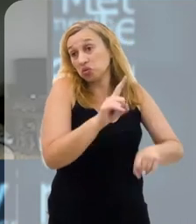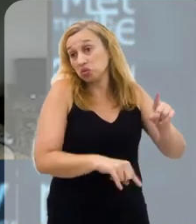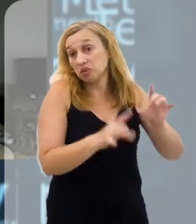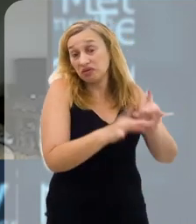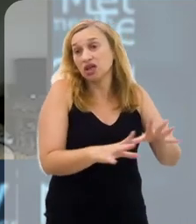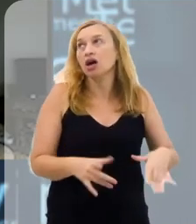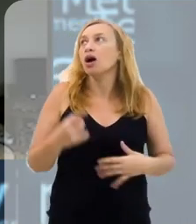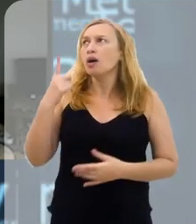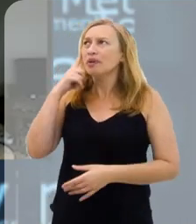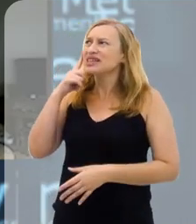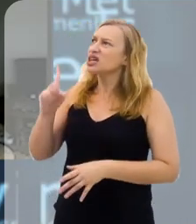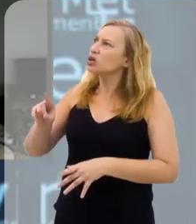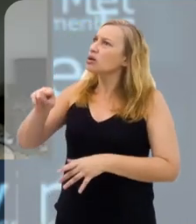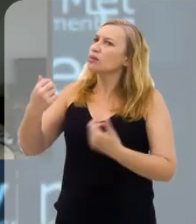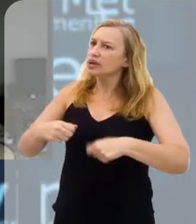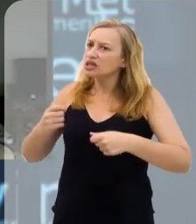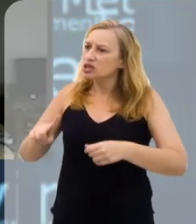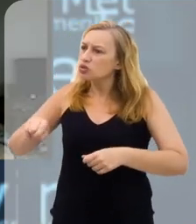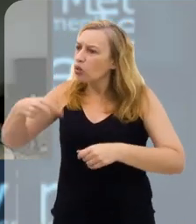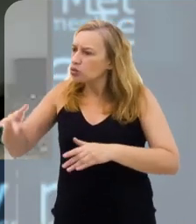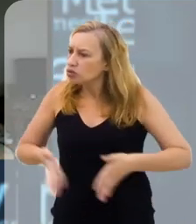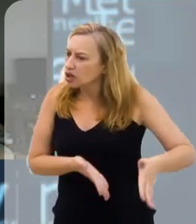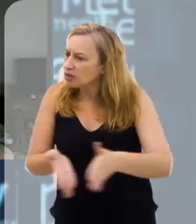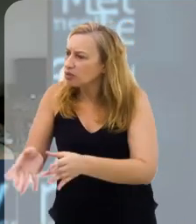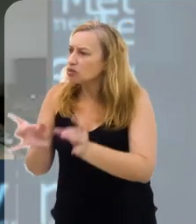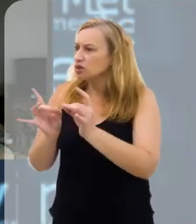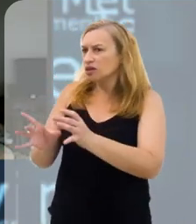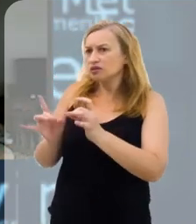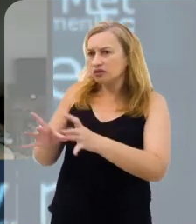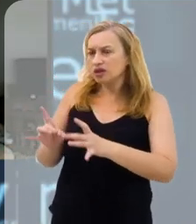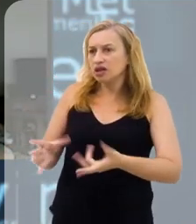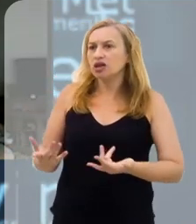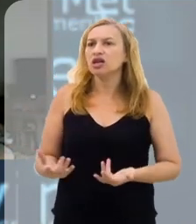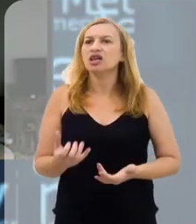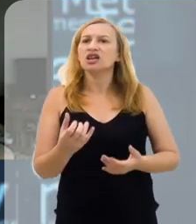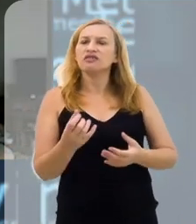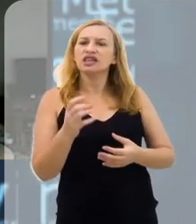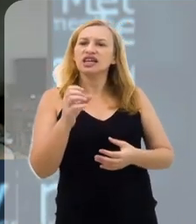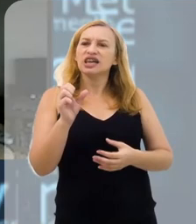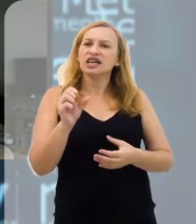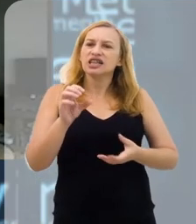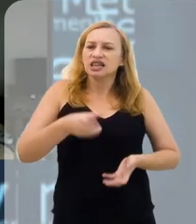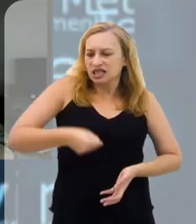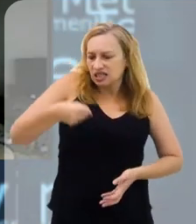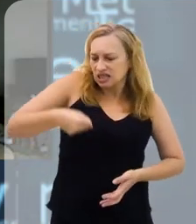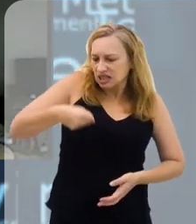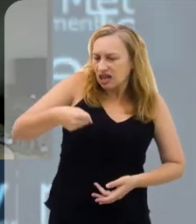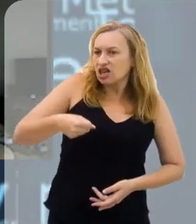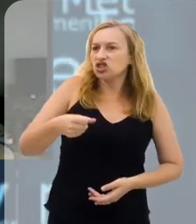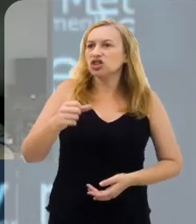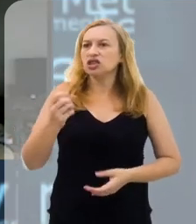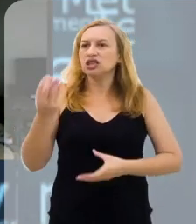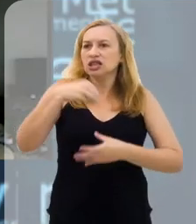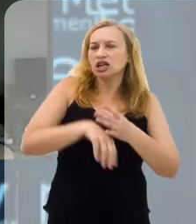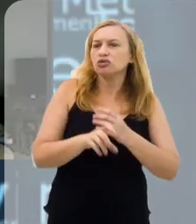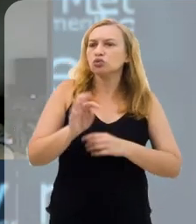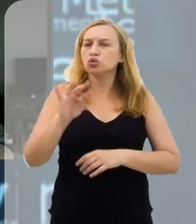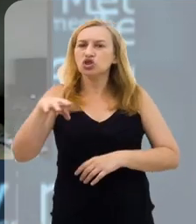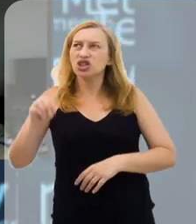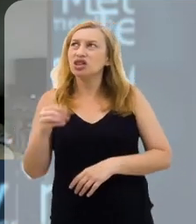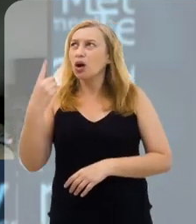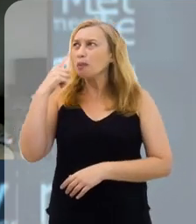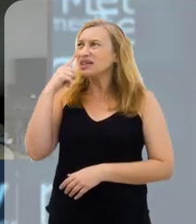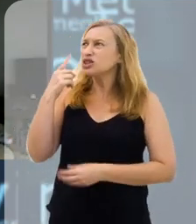E aí eu falei, poxa, eu tenho que criar outros canais de venda, né? Vender cestas dentro do sítio, mas como que eu vou fazer? Eu estou a